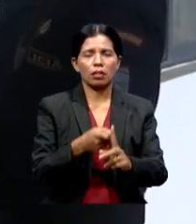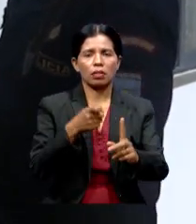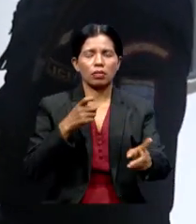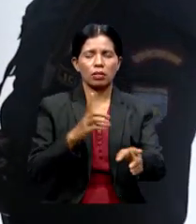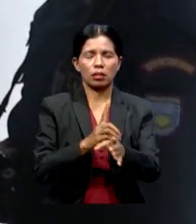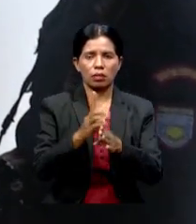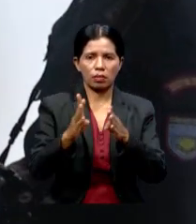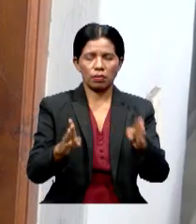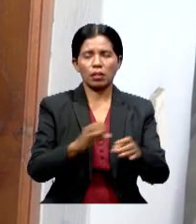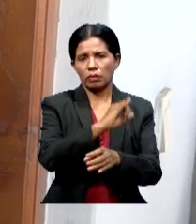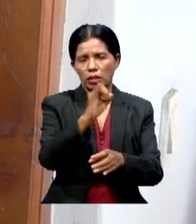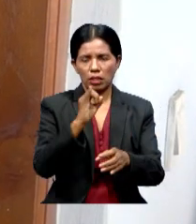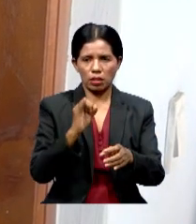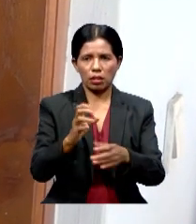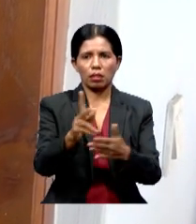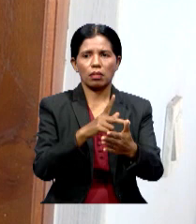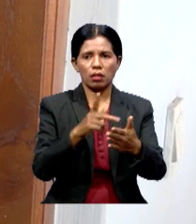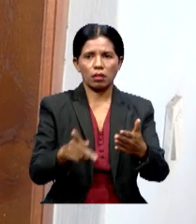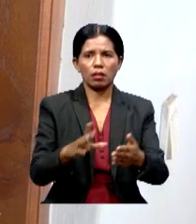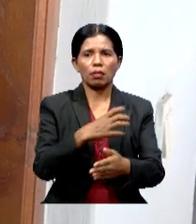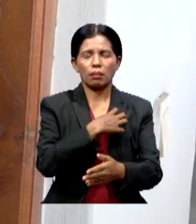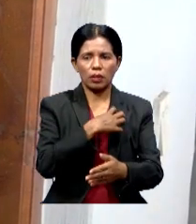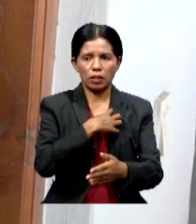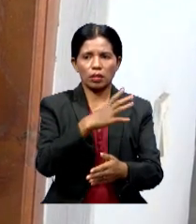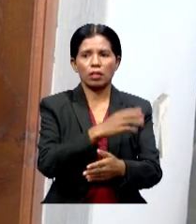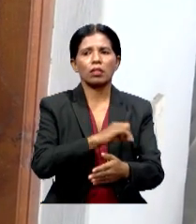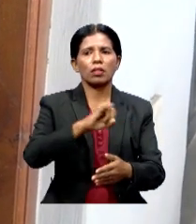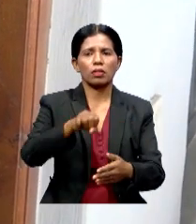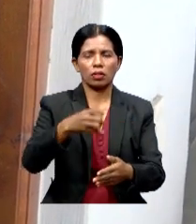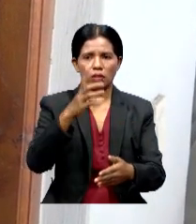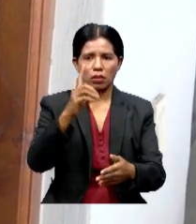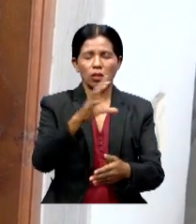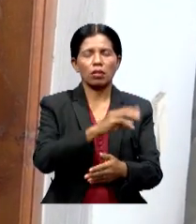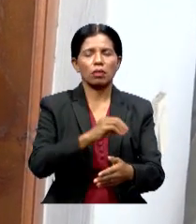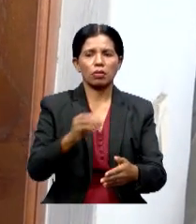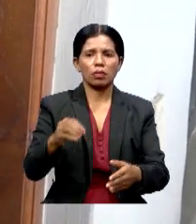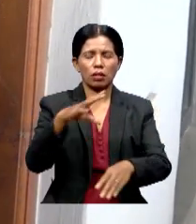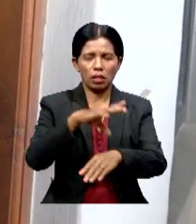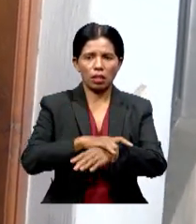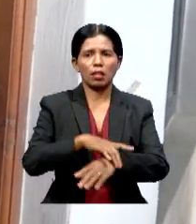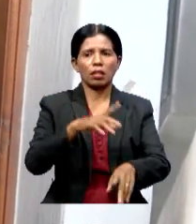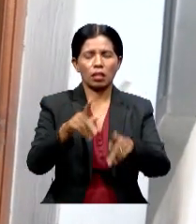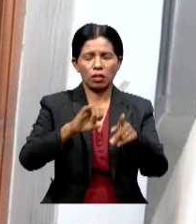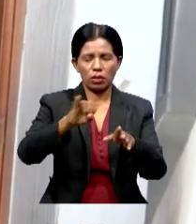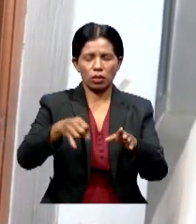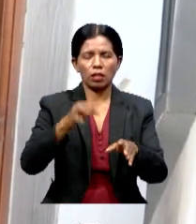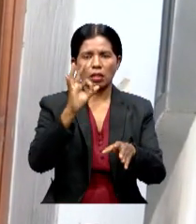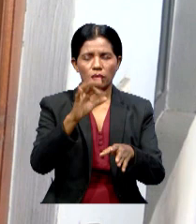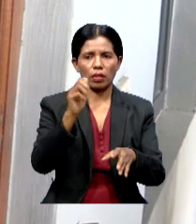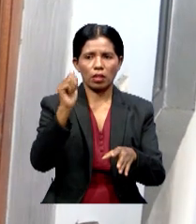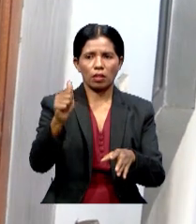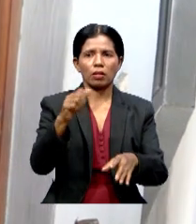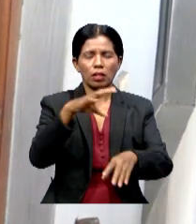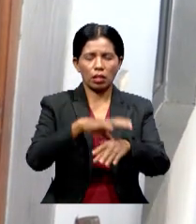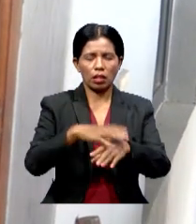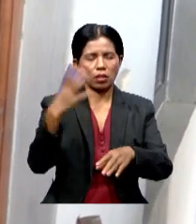Departamento de Investigação Criminal, Departamento de Informação Polícia, J2 Unidade Infantil, captura suspeito, JFA, ou de